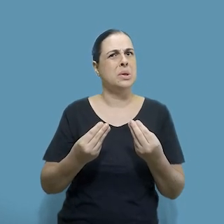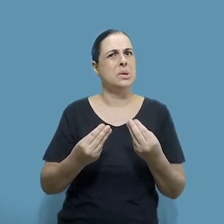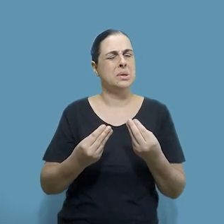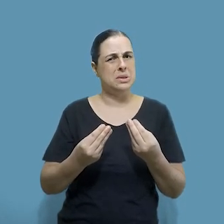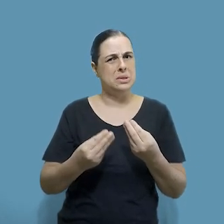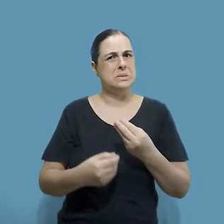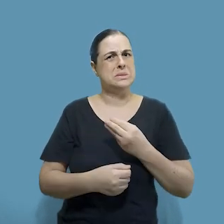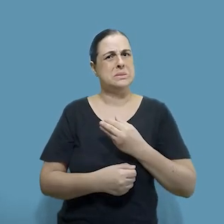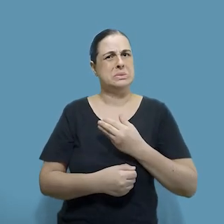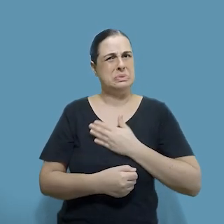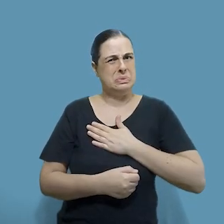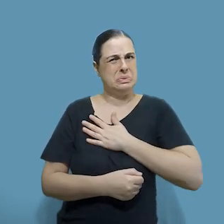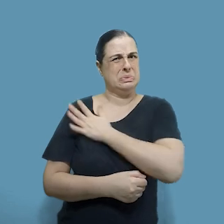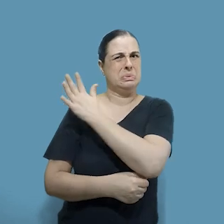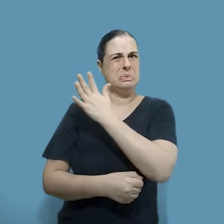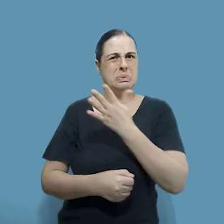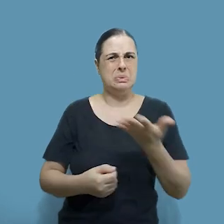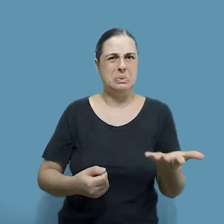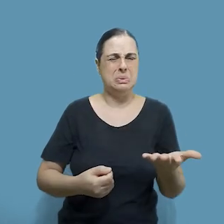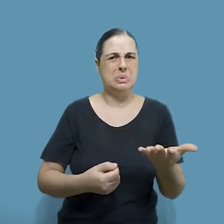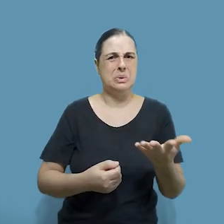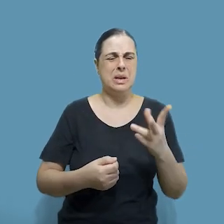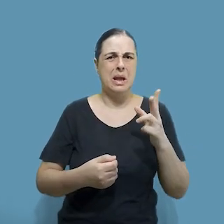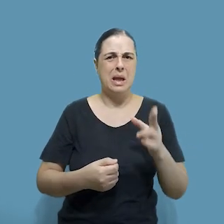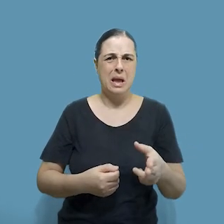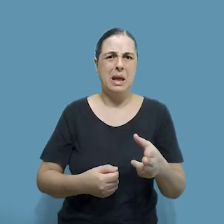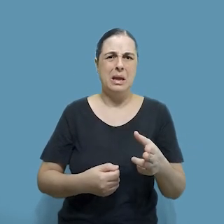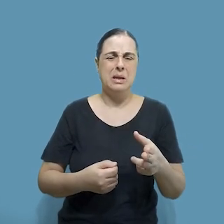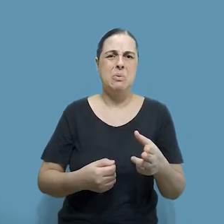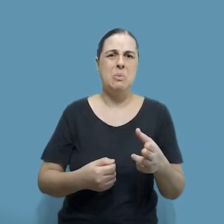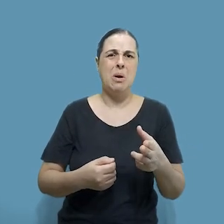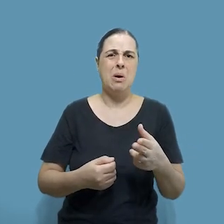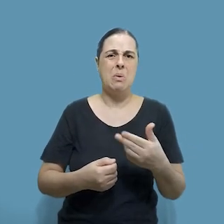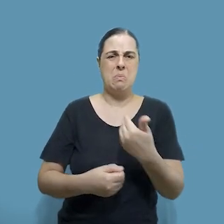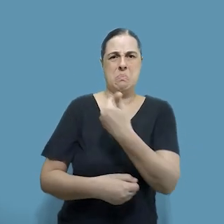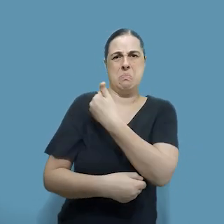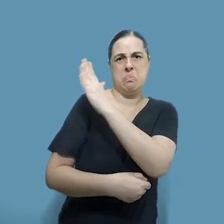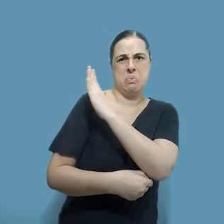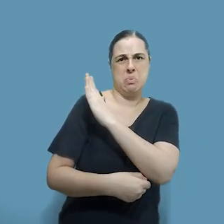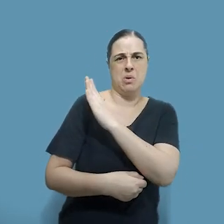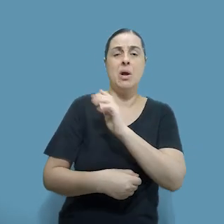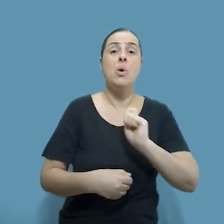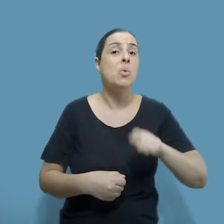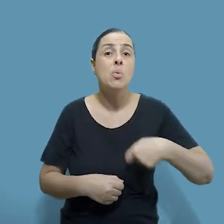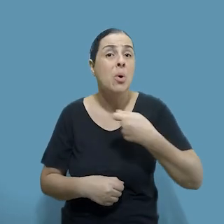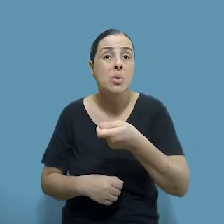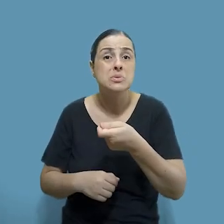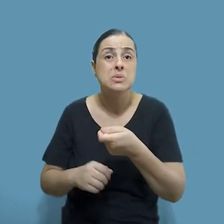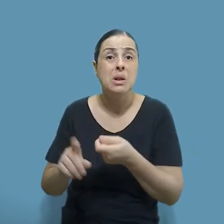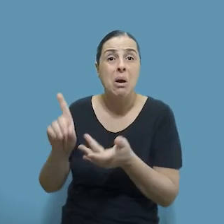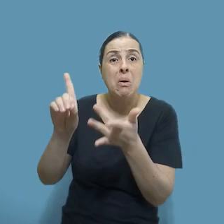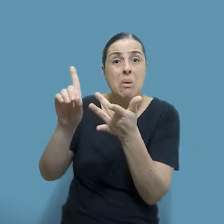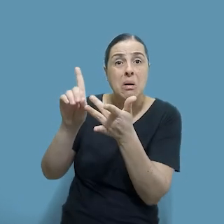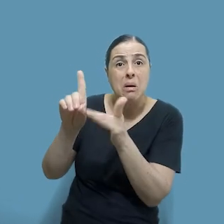Então, esse preconceito contra as pessoas com deficiência tem o nome de capacitismo, porque eu olho para uma pessoa com